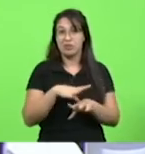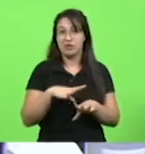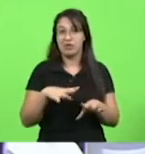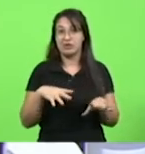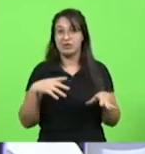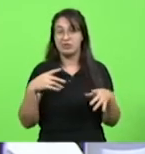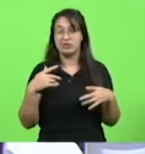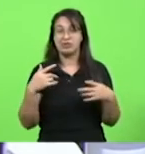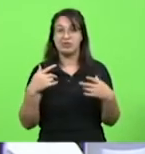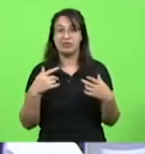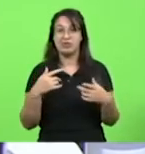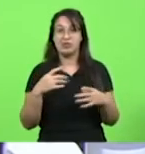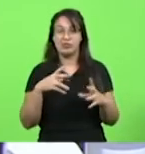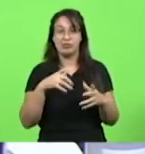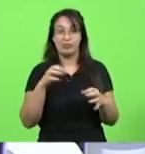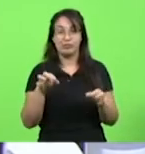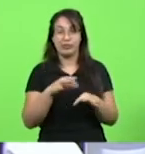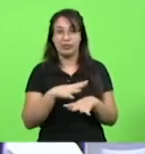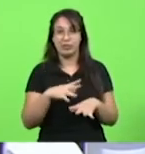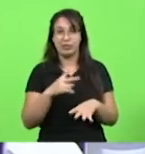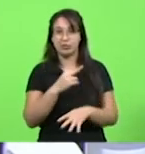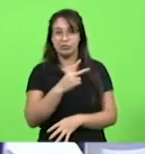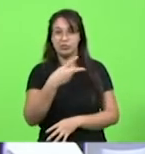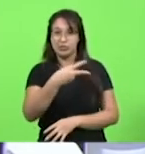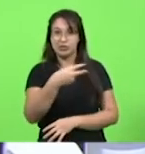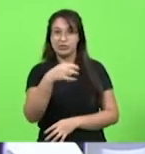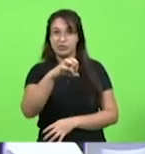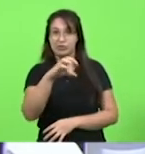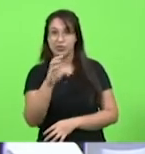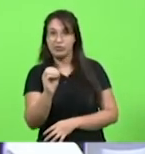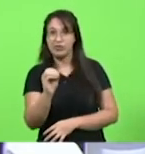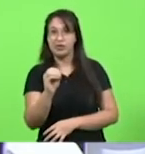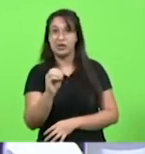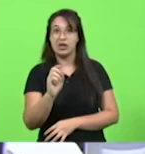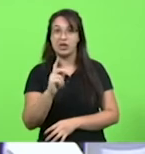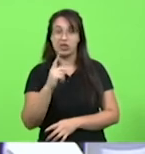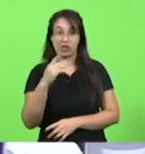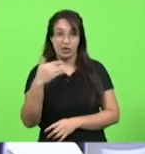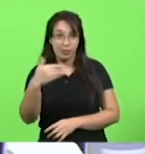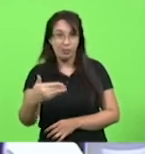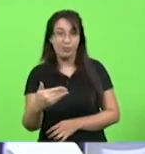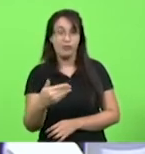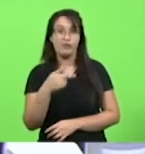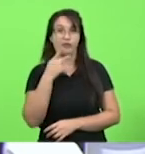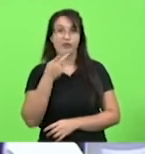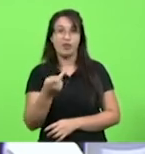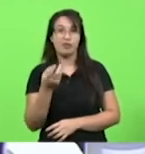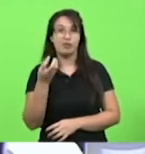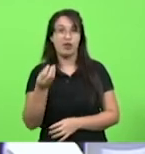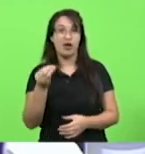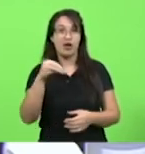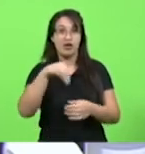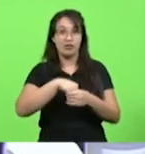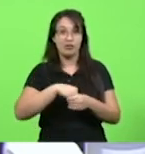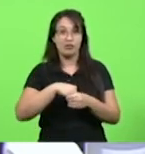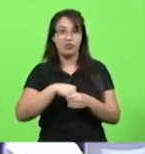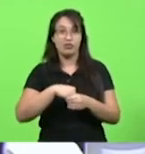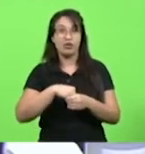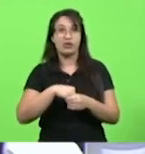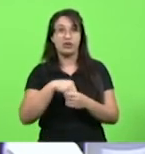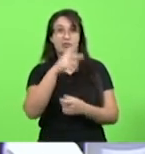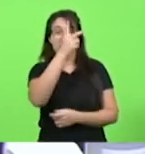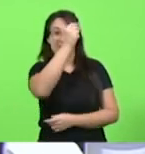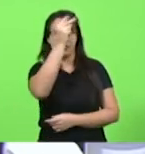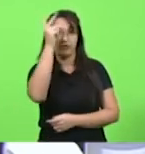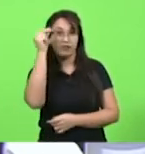vamos morrer 290 pessoa na Vila foi falar que inseri Governador e prefeito de uma semana para outra